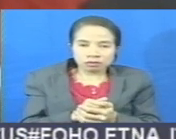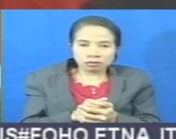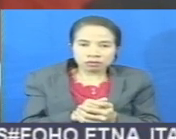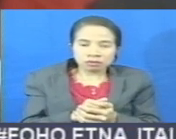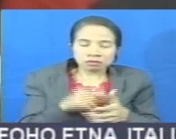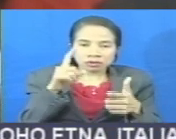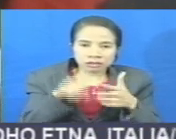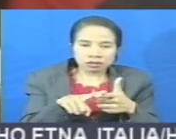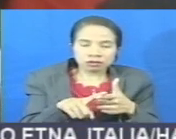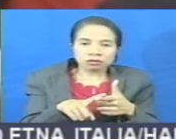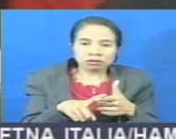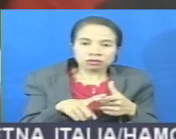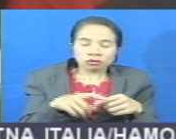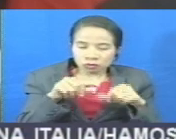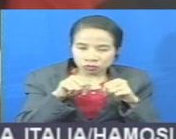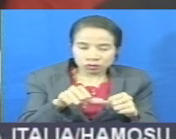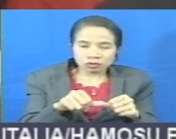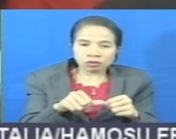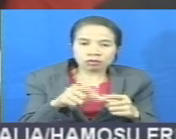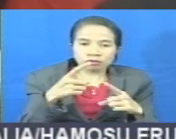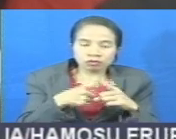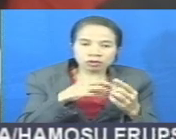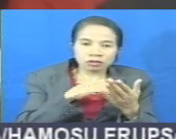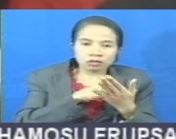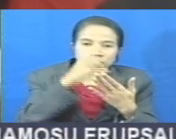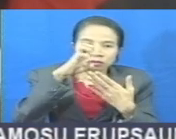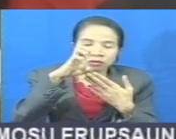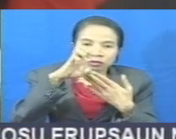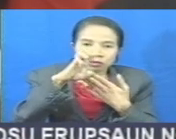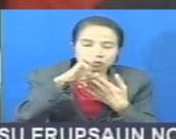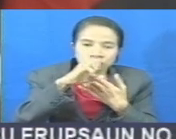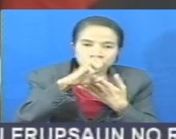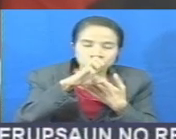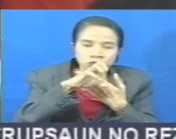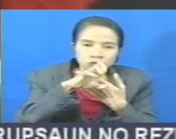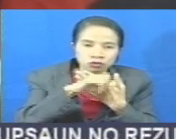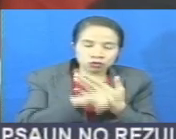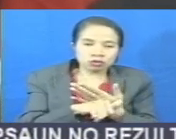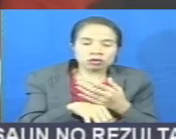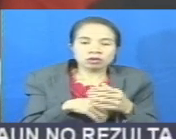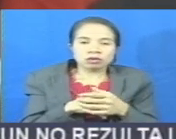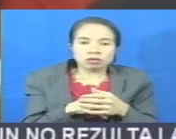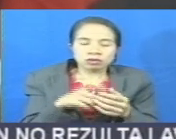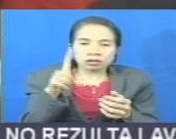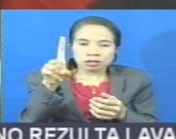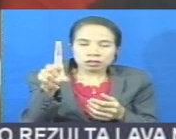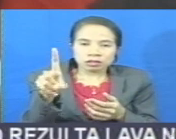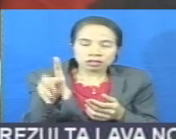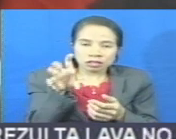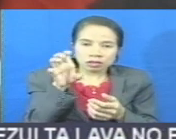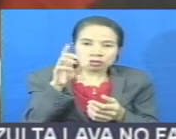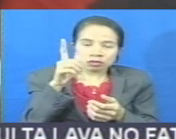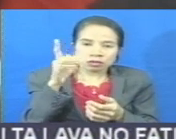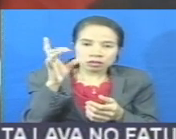fase segundo toma em fula em junho, 160 mil doses e depois